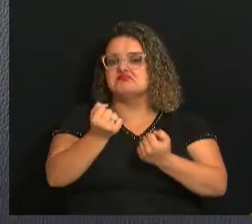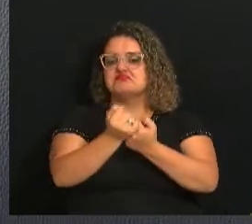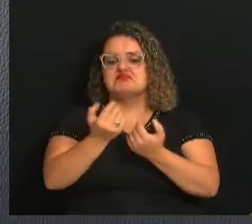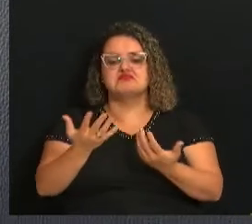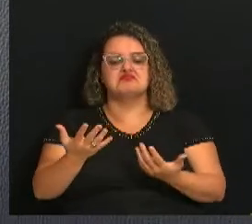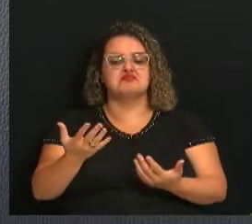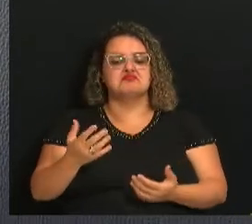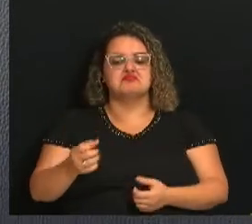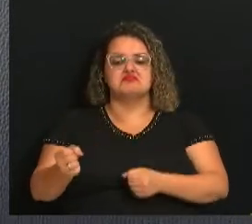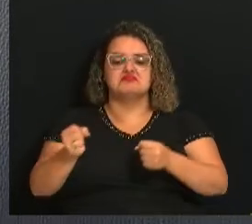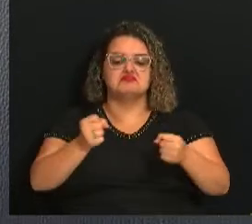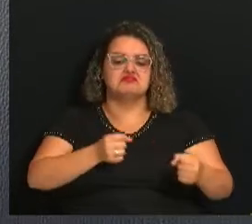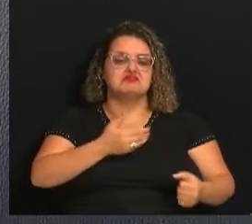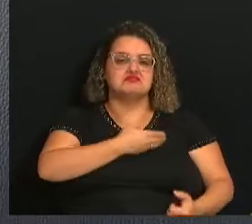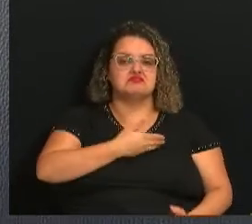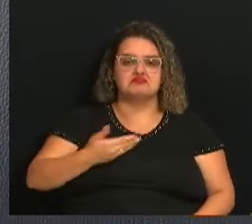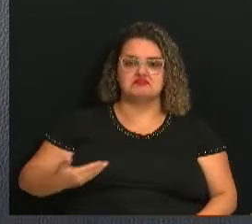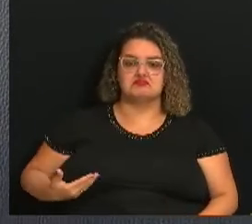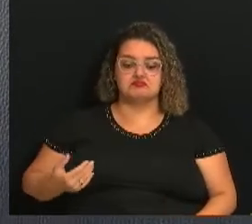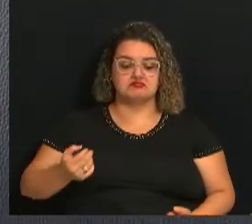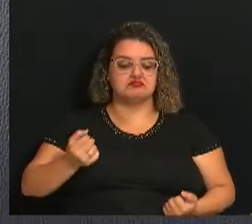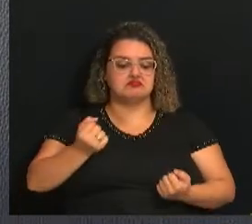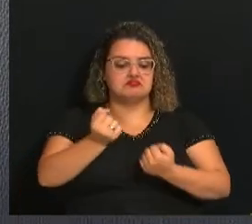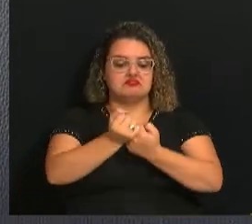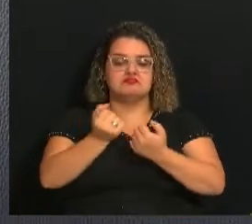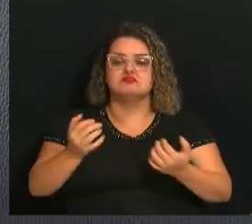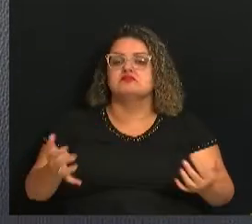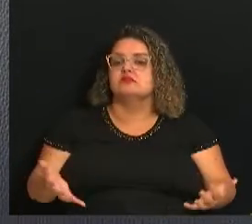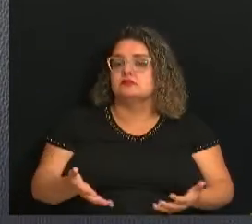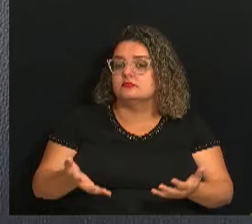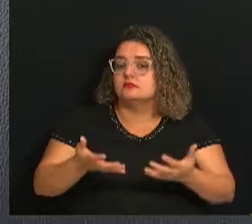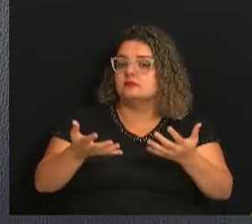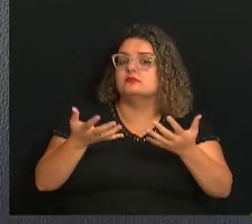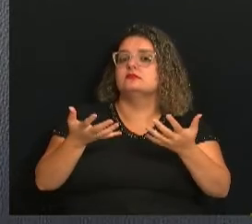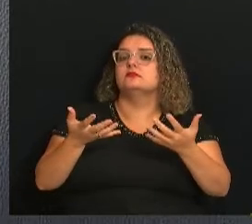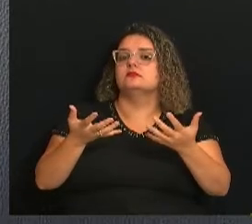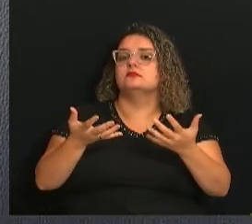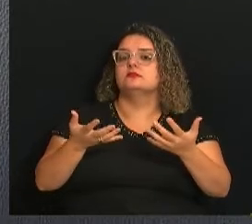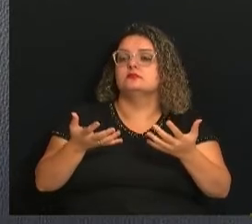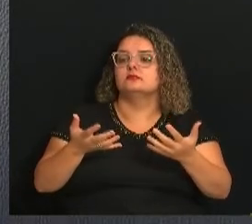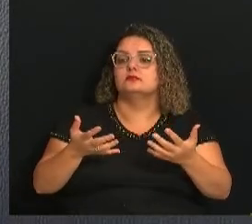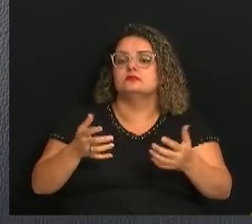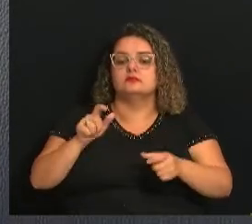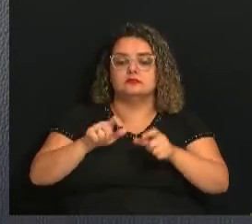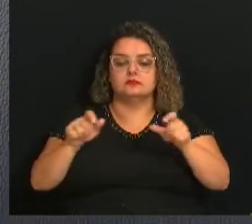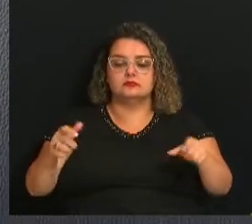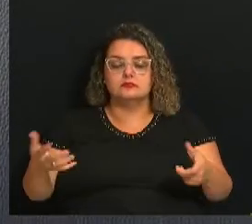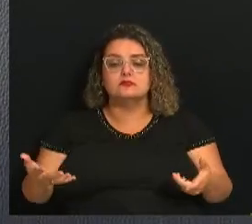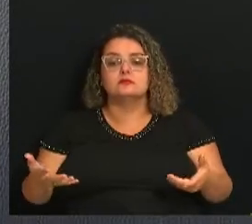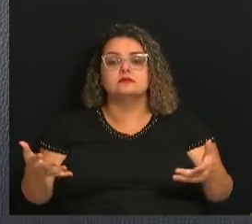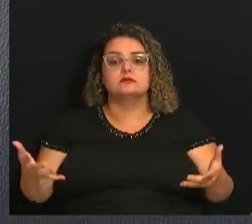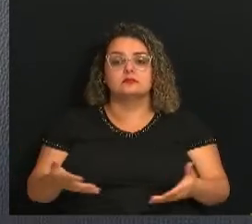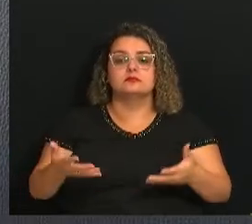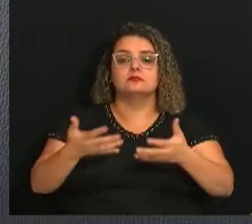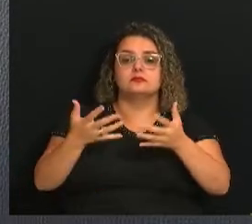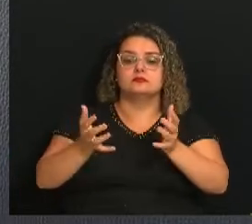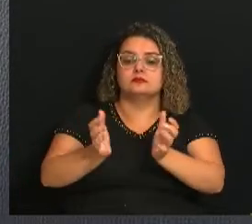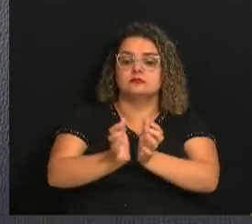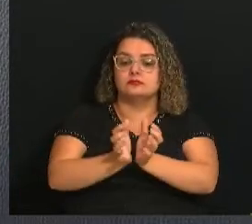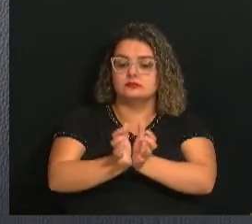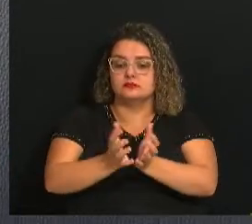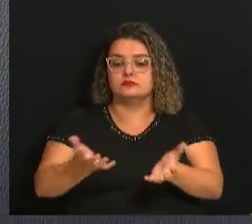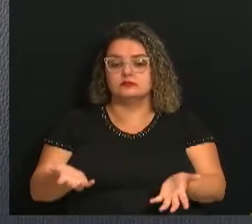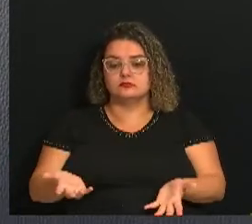de apoiar essas iniciativas, as iniciativas populares, as iniciativas dos grupos, dos coletivos